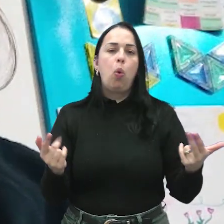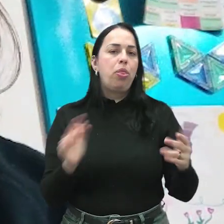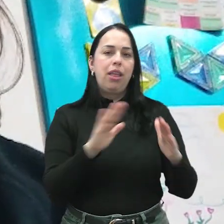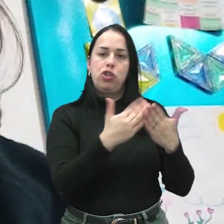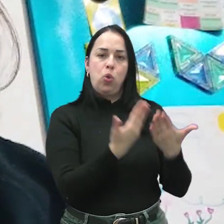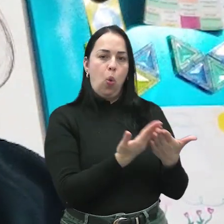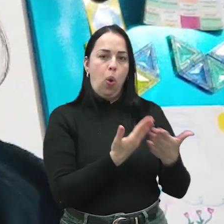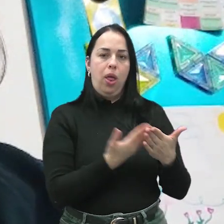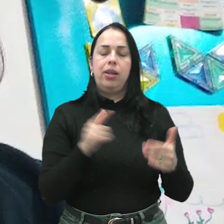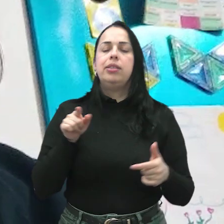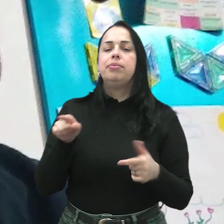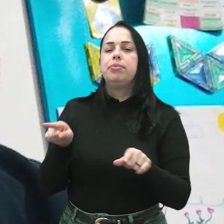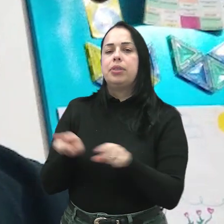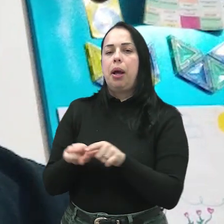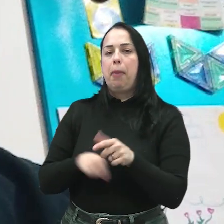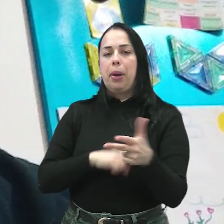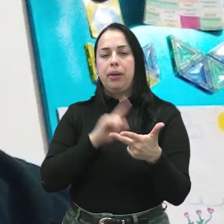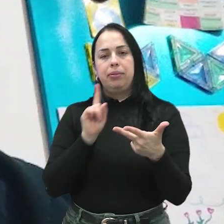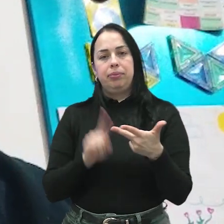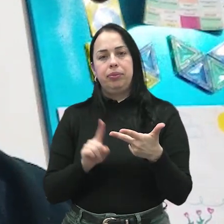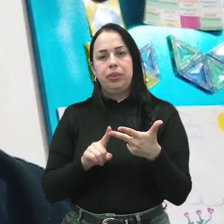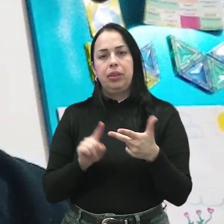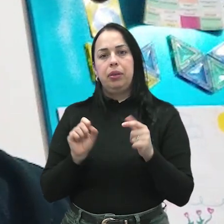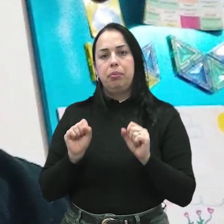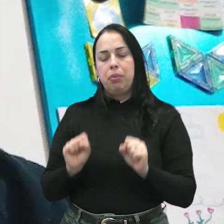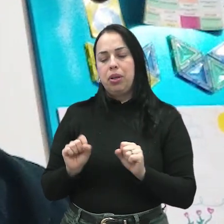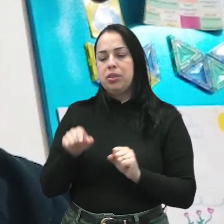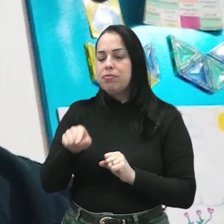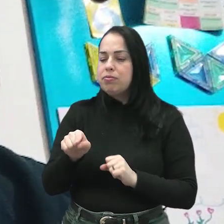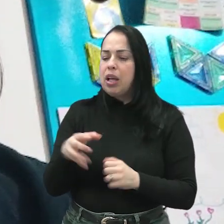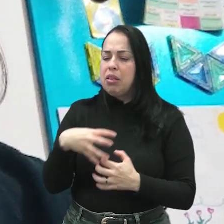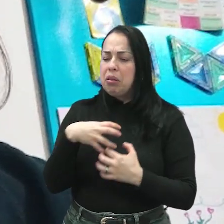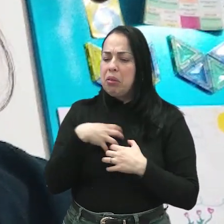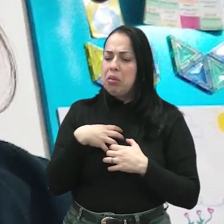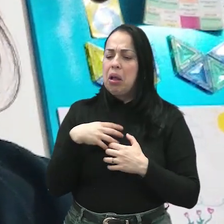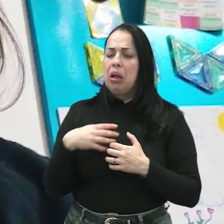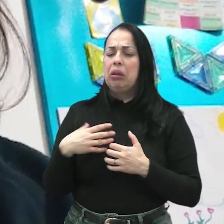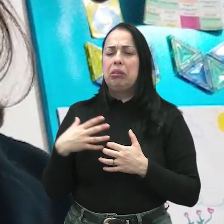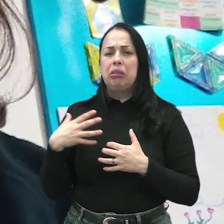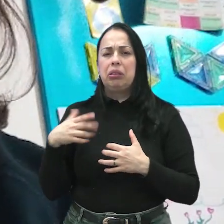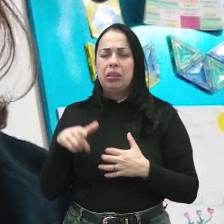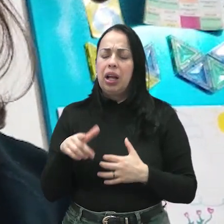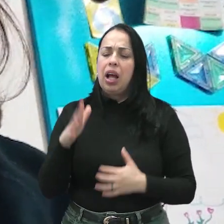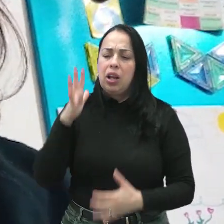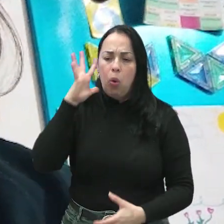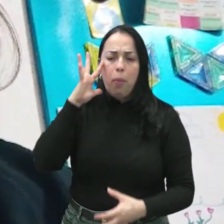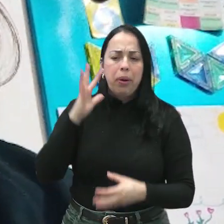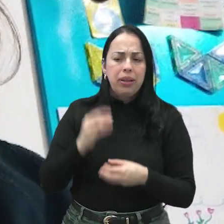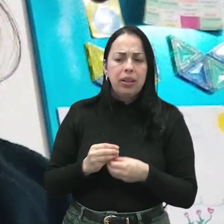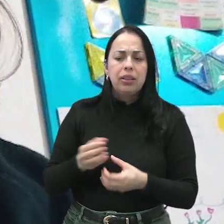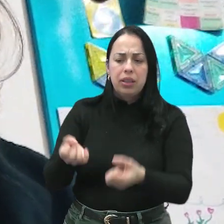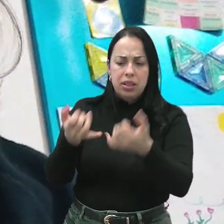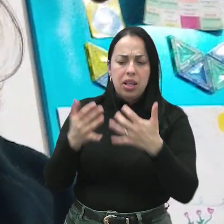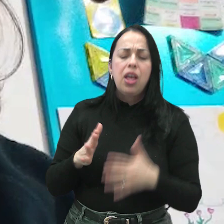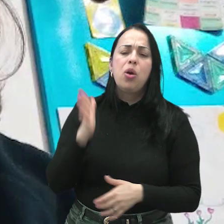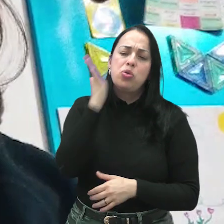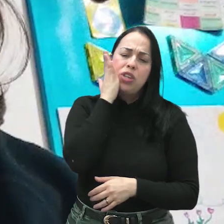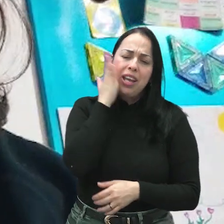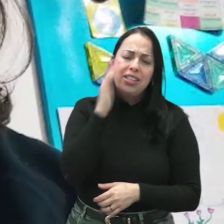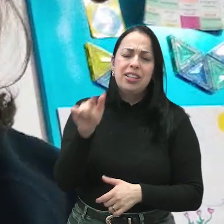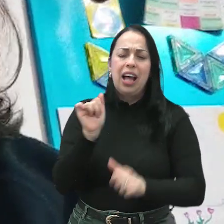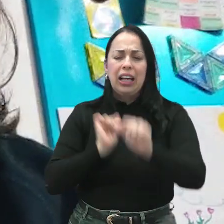né? Como ela tem na escola. Além disso, a gente pode acolher esse sentimento né? De entender assim, eu sei o que